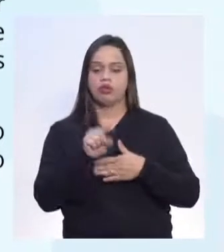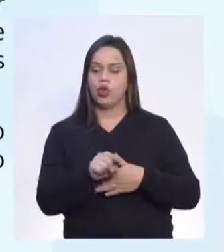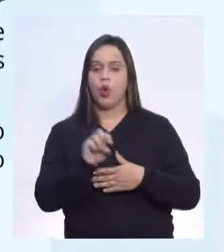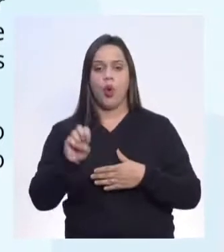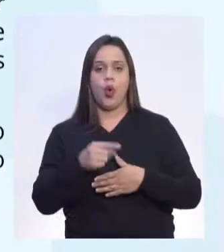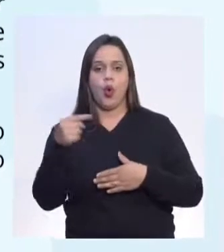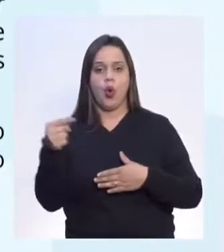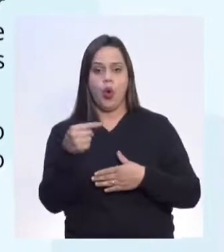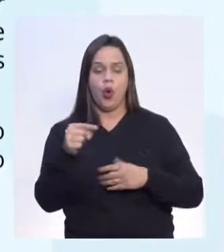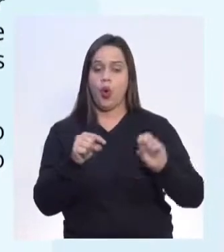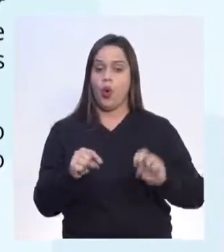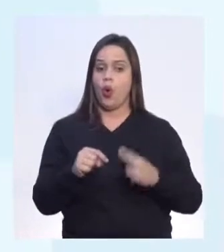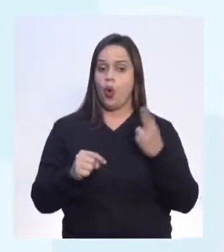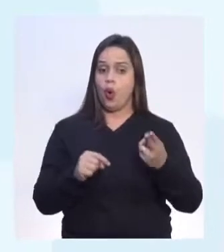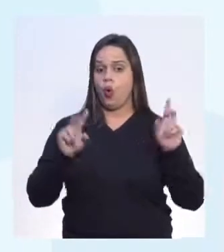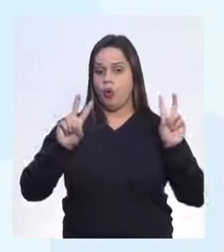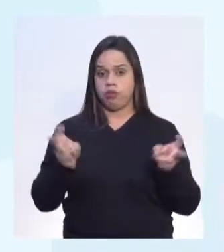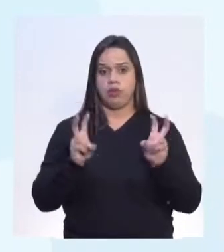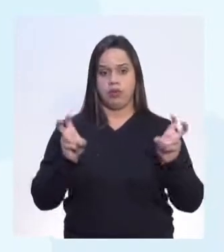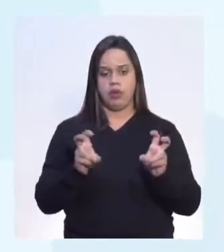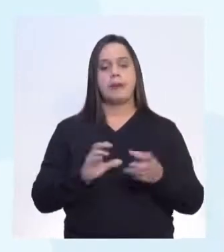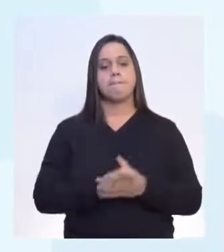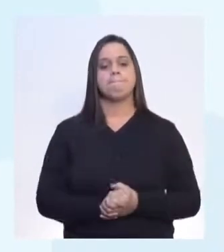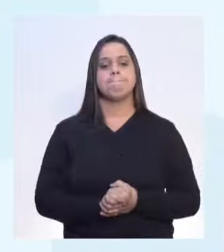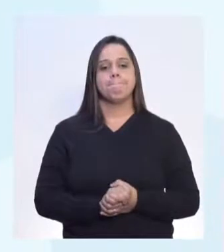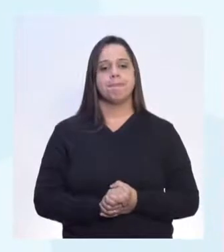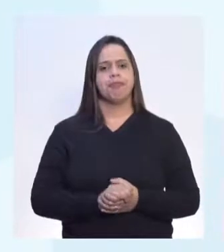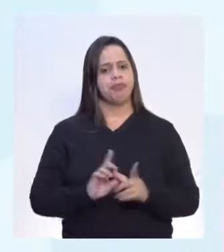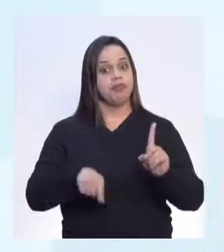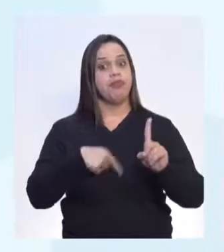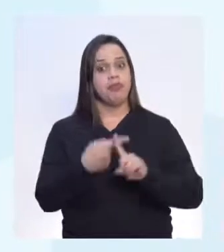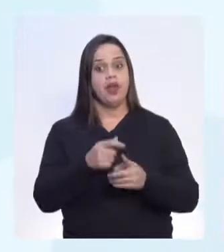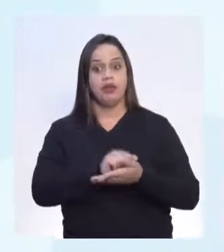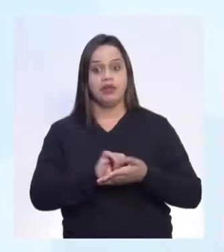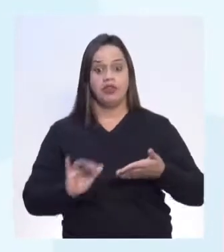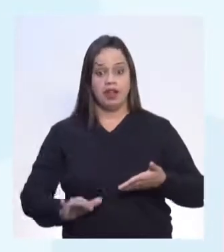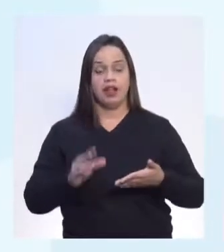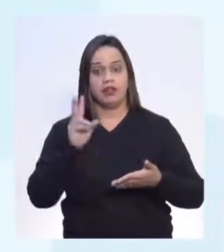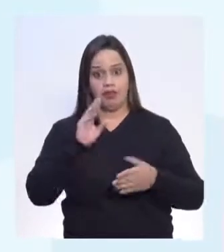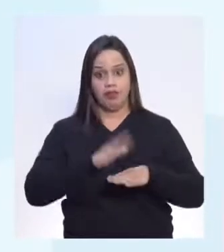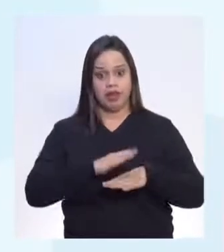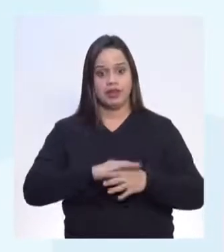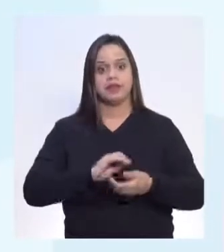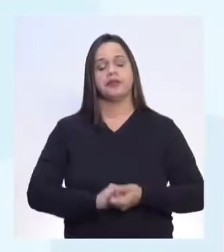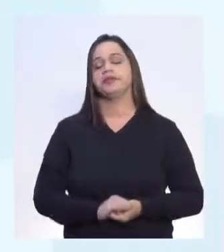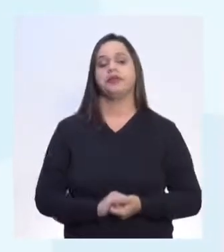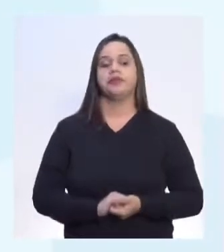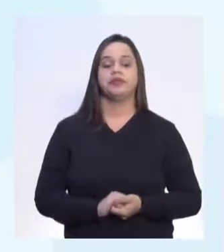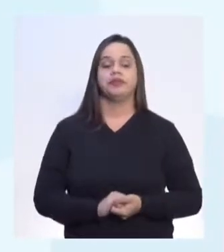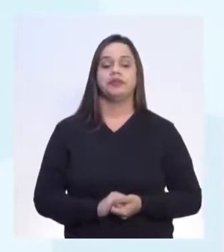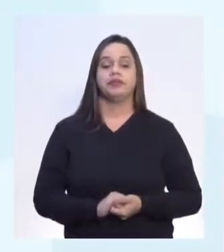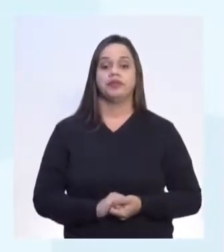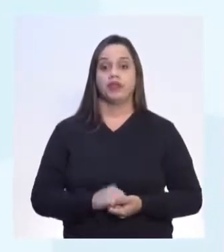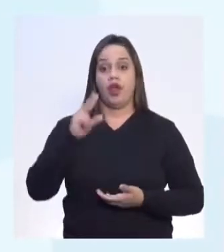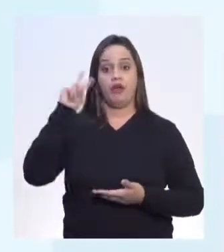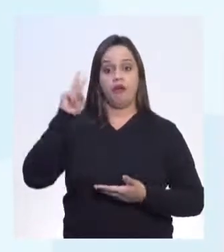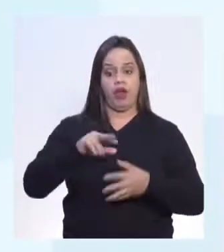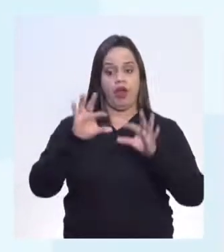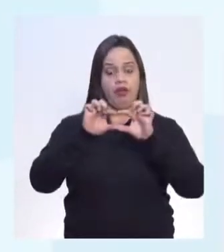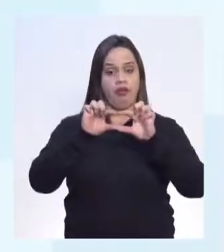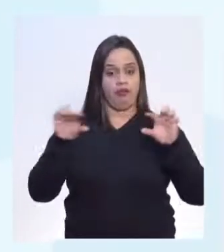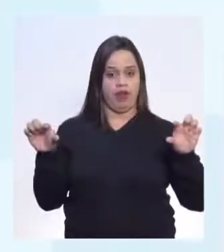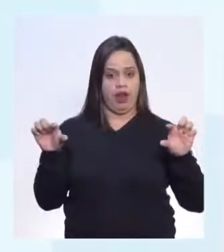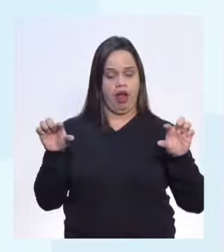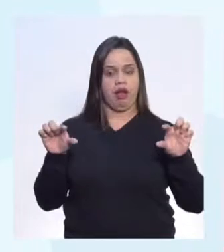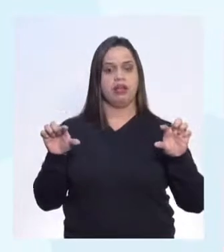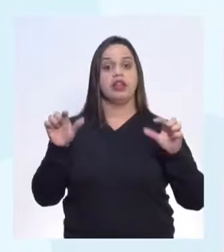travessão, ou ele colocar entre aspas depois. Vamos fazer mais um exercício? Agora, veja o trecho a